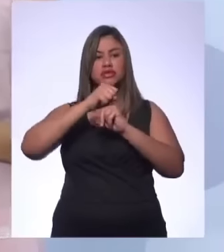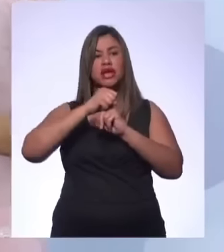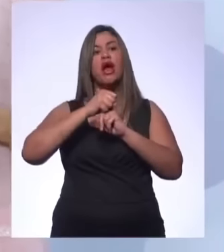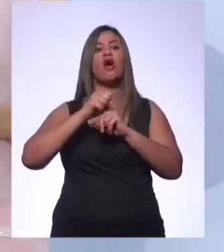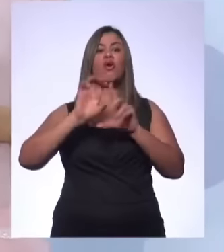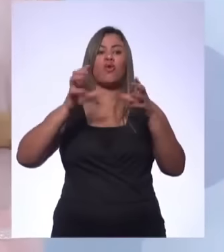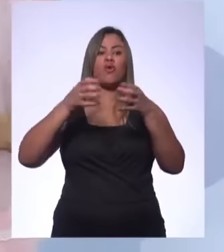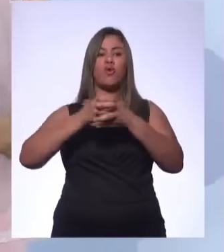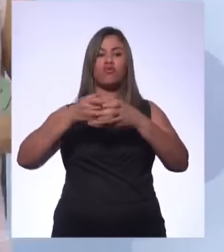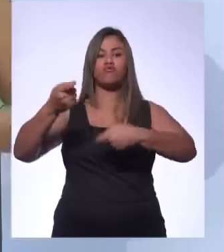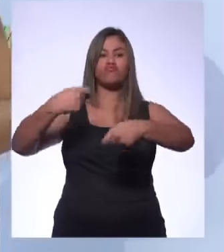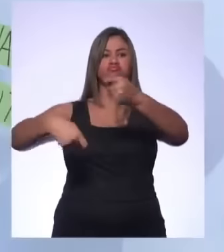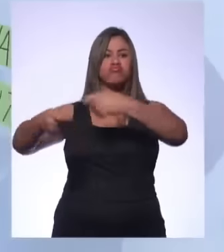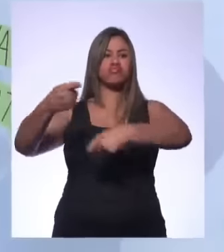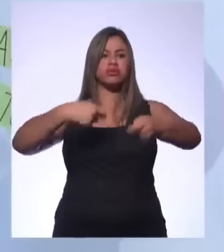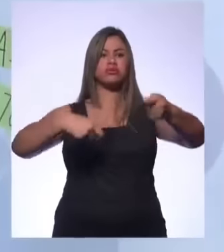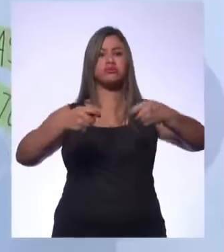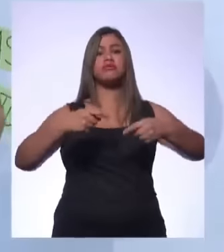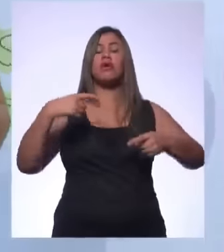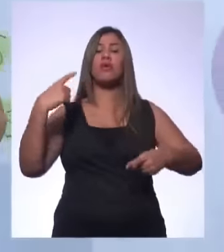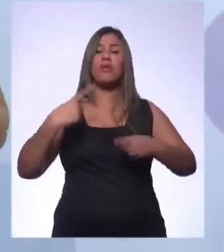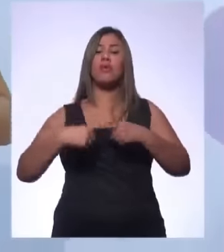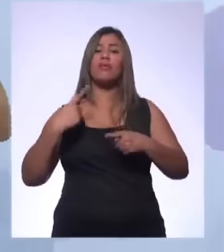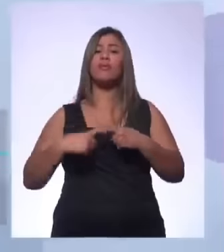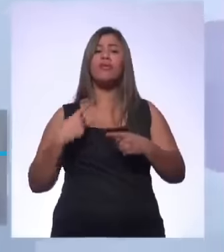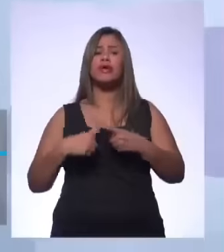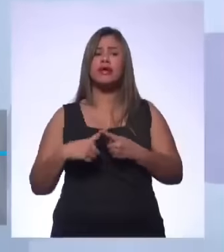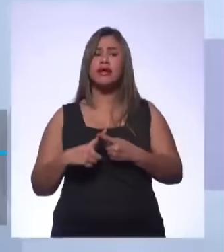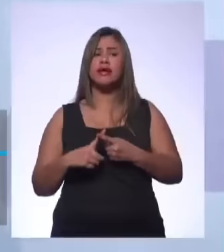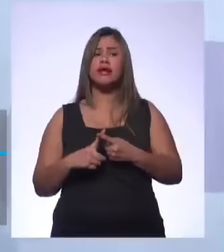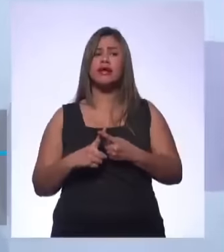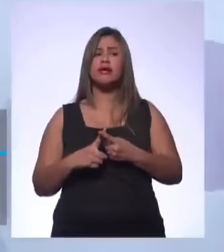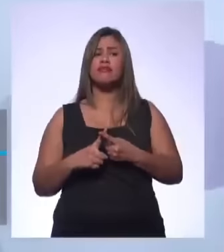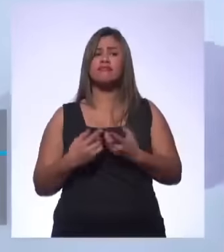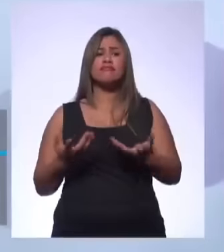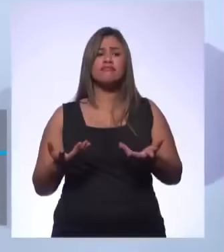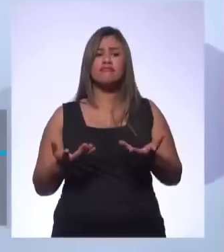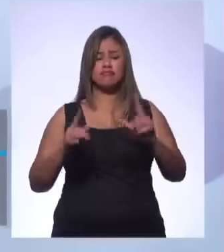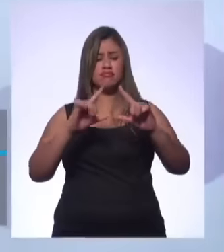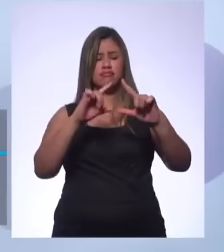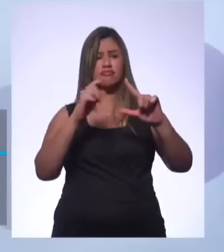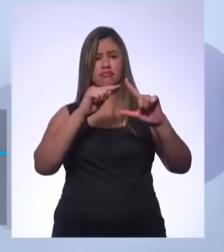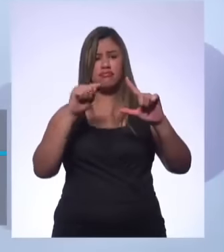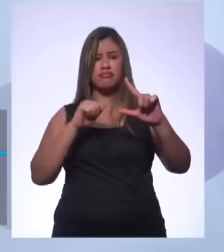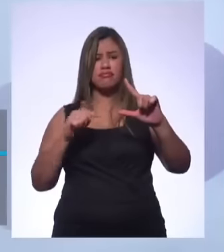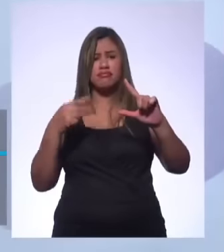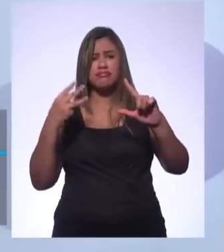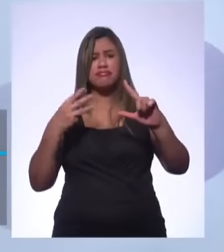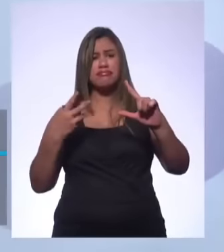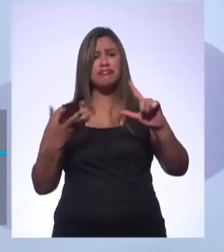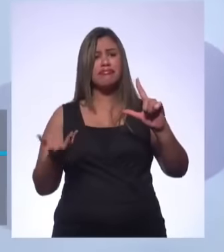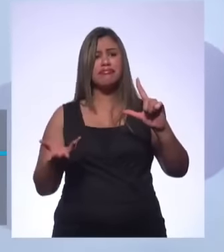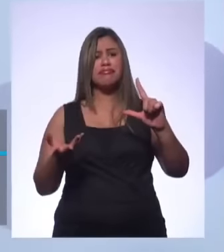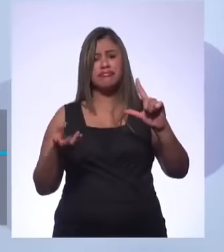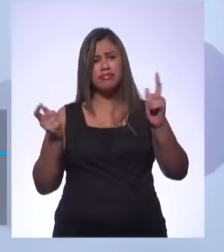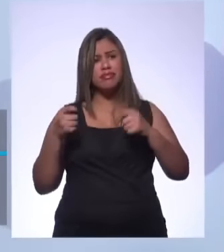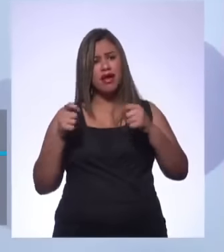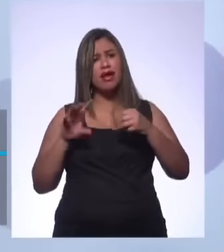mercadores. Por quê, professora? Por que não cabe os mercadores dentro dessa estrutura social do feudo? Pessoal,